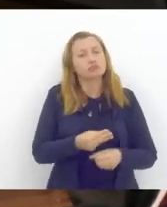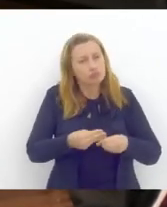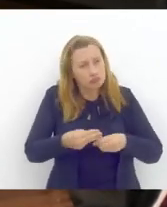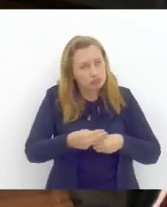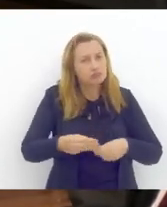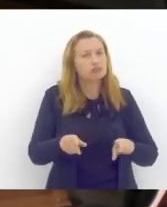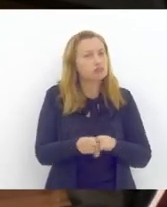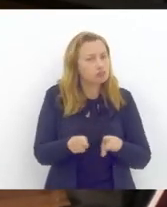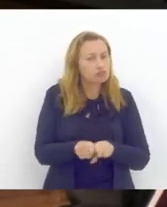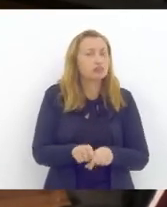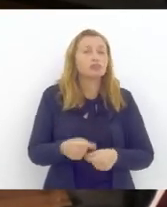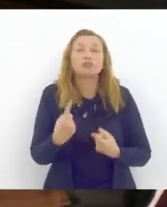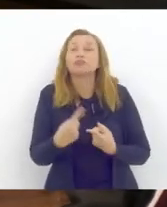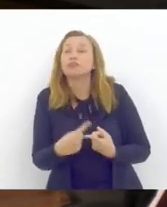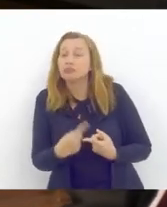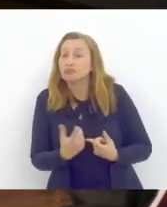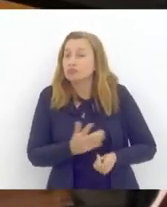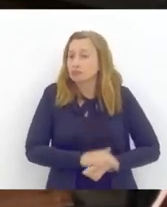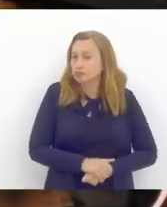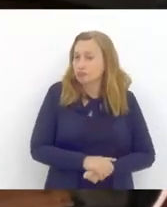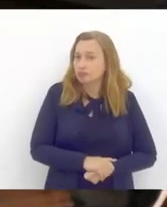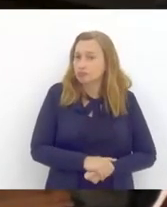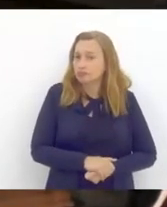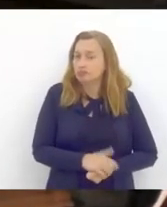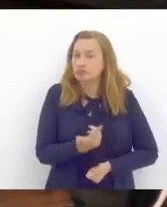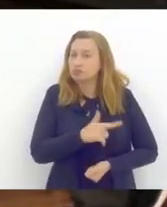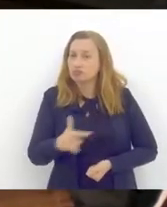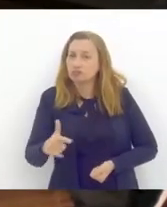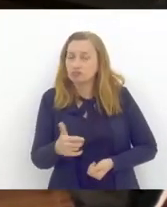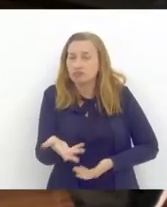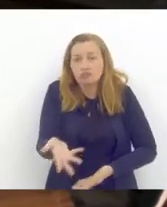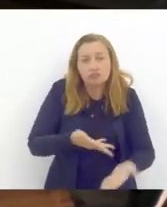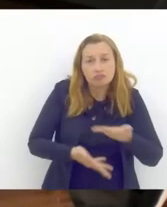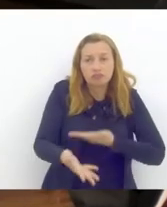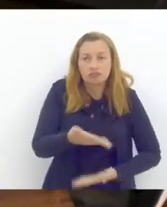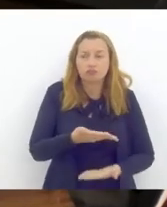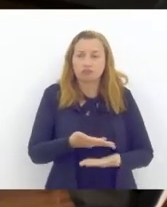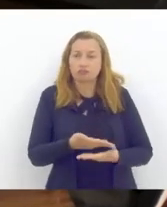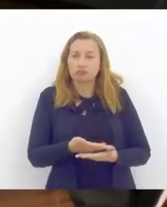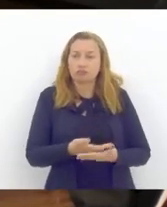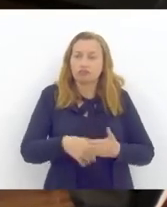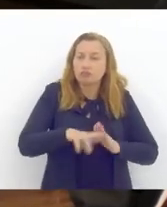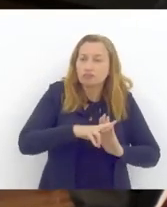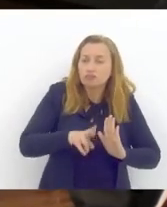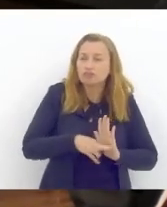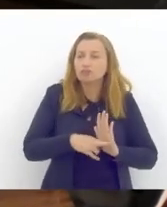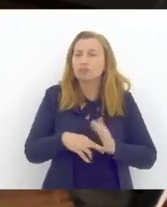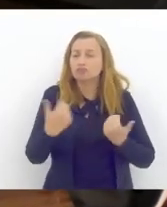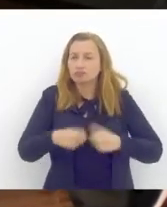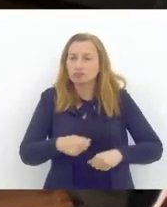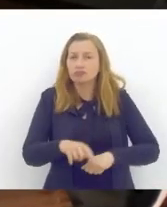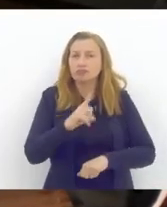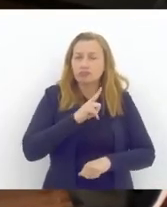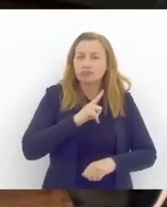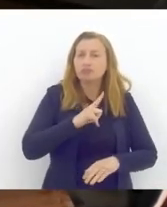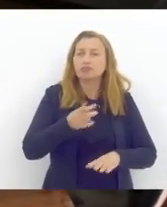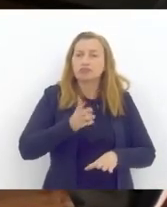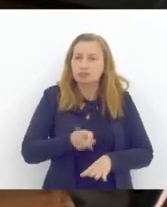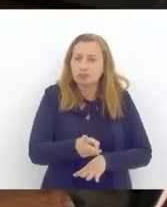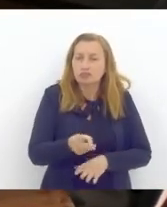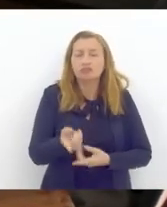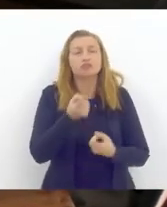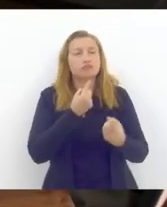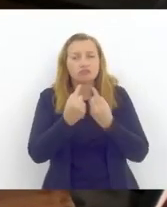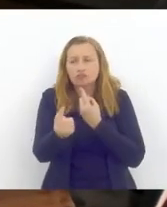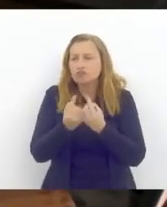municípios, porque sem esse regime de colaboração, onde nós temos que ter a todo momento